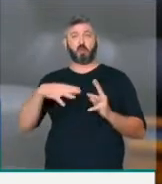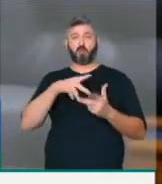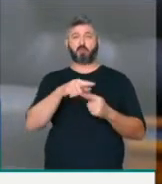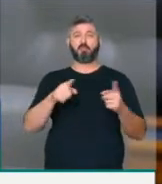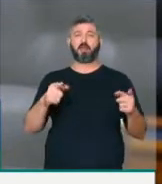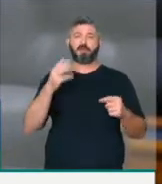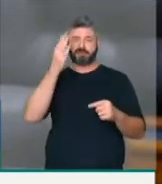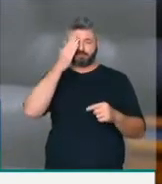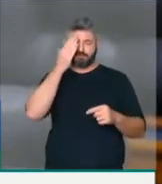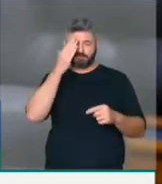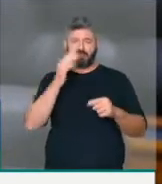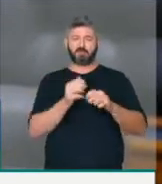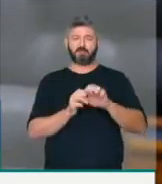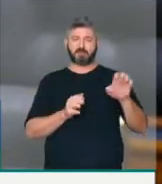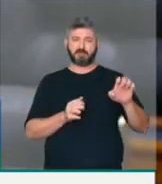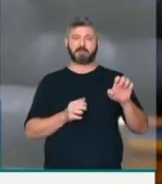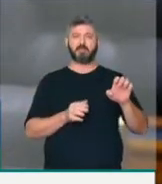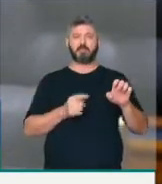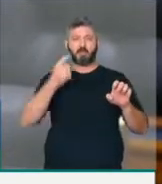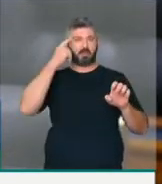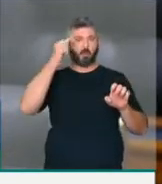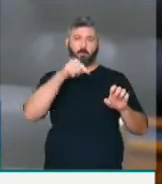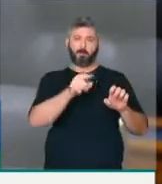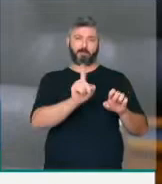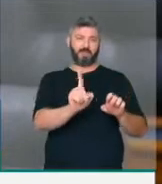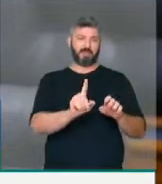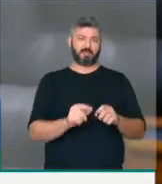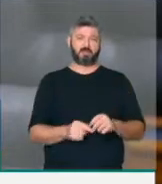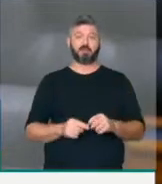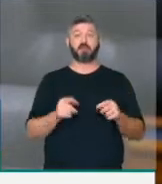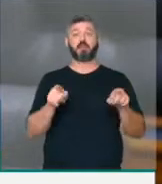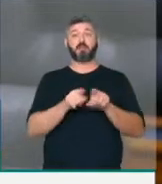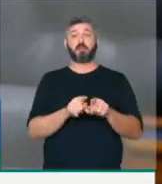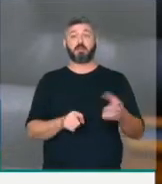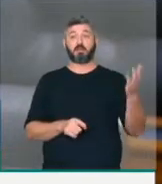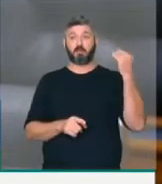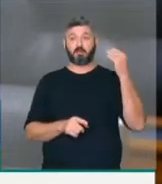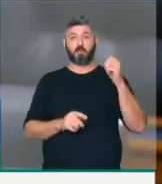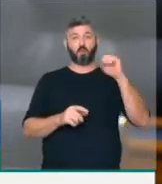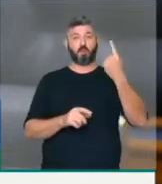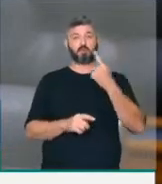eu sei que diversos segmentos da esquerda não pensam dessa maneira, assim como não pensava o ex-governador Eduardo Campos.